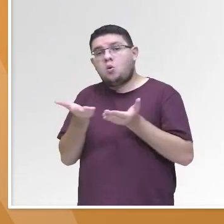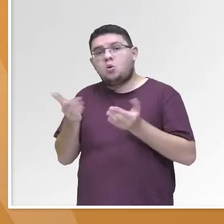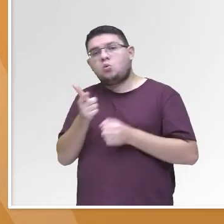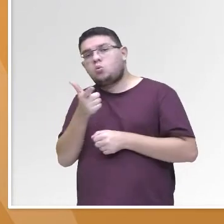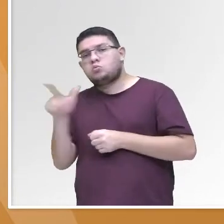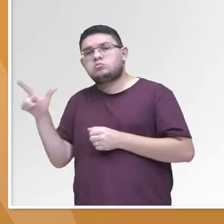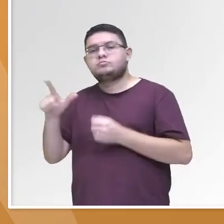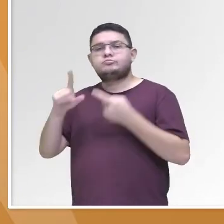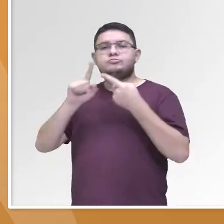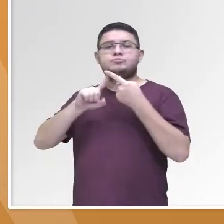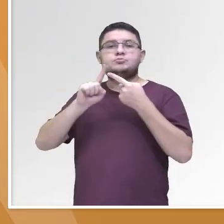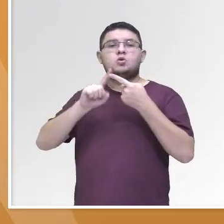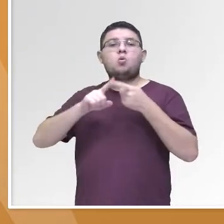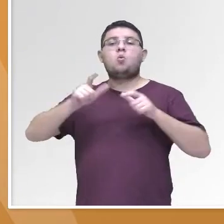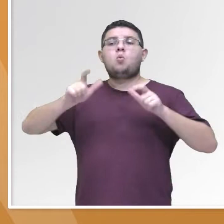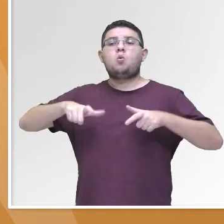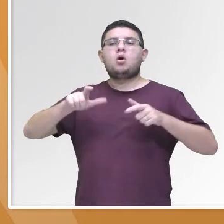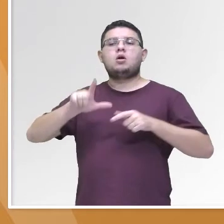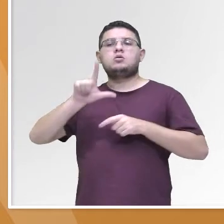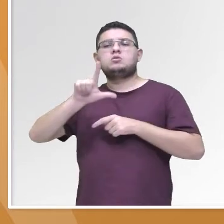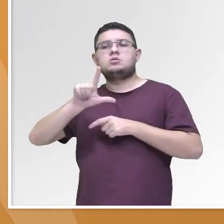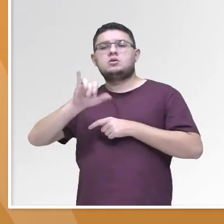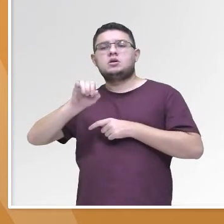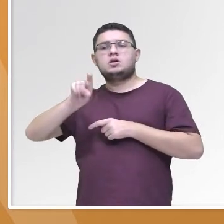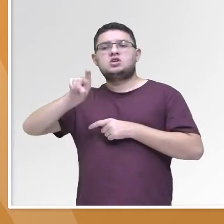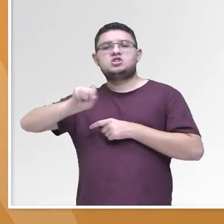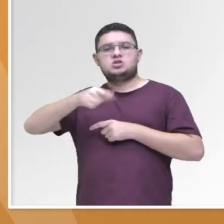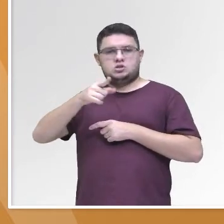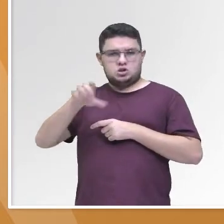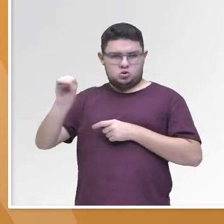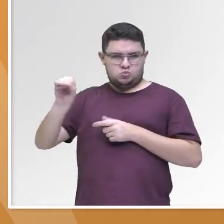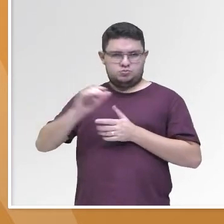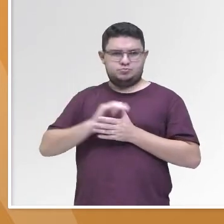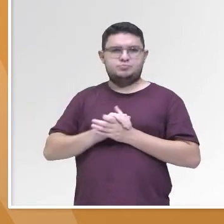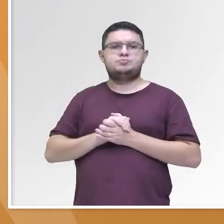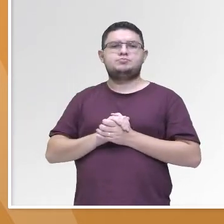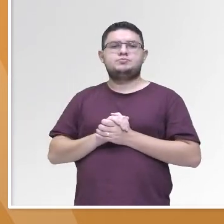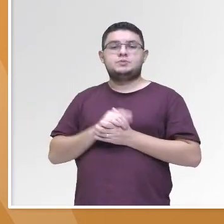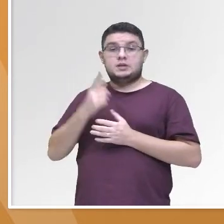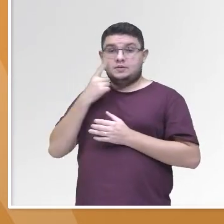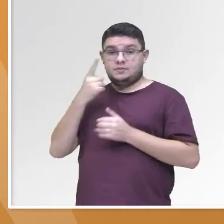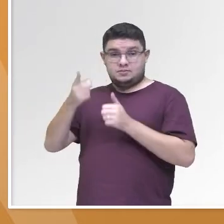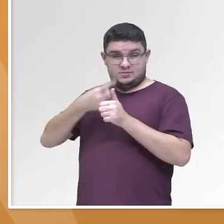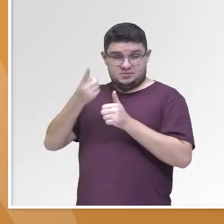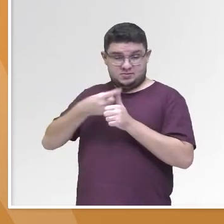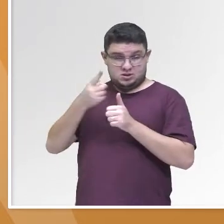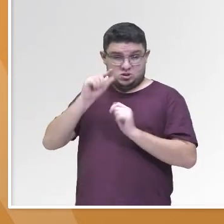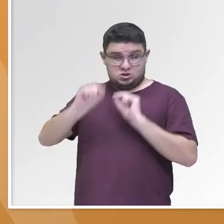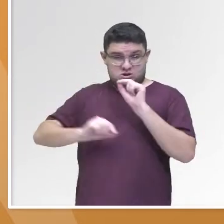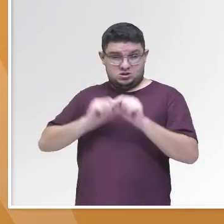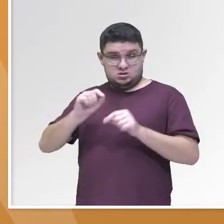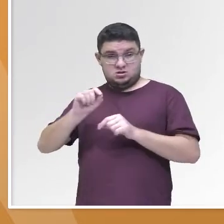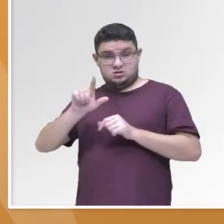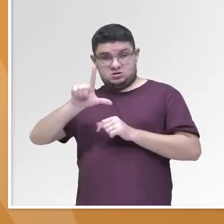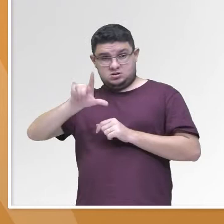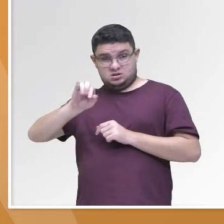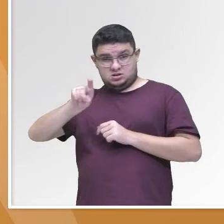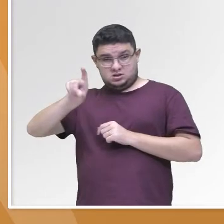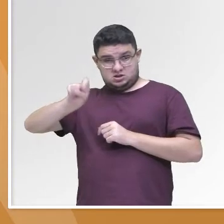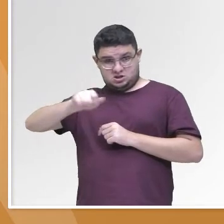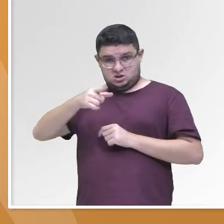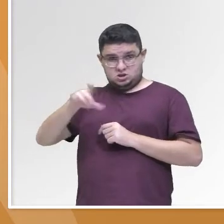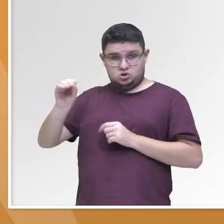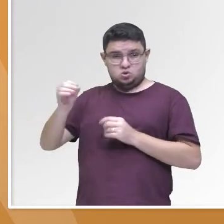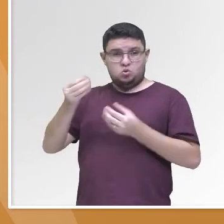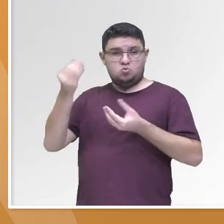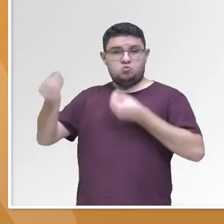lixão, o aterro sanitário e também o aterro controlado. A gente vai iniciar pelo lixão, aí a gente tem as características de